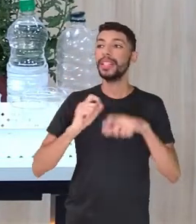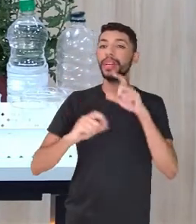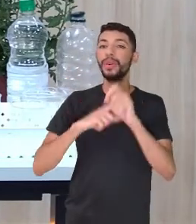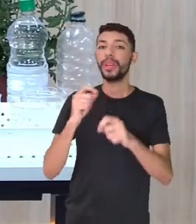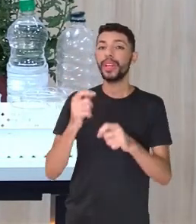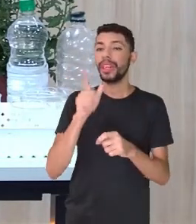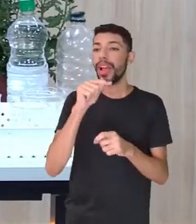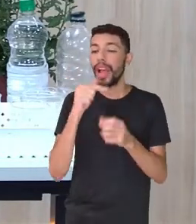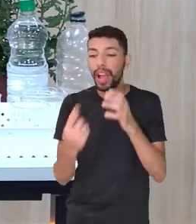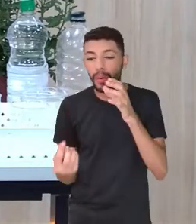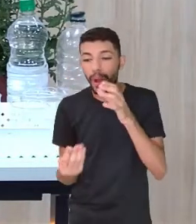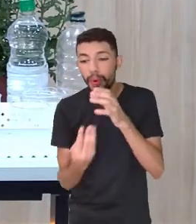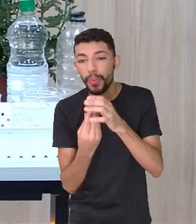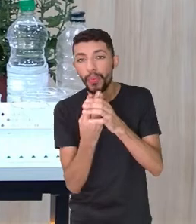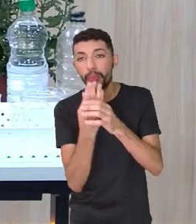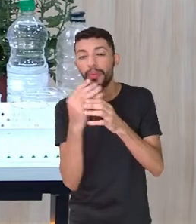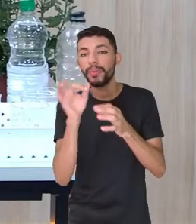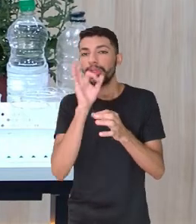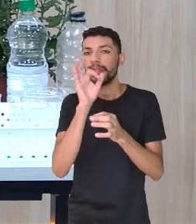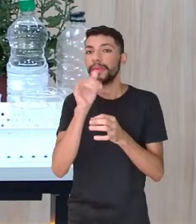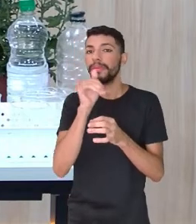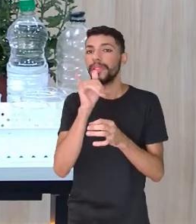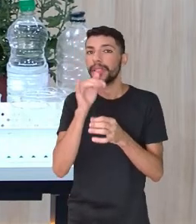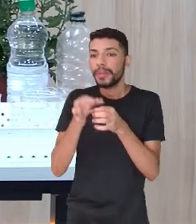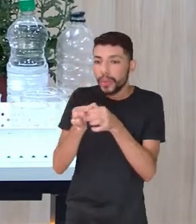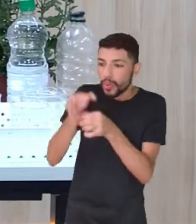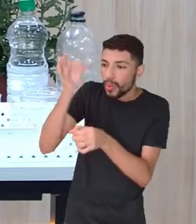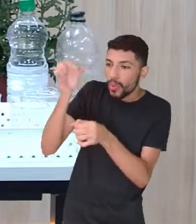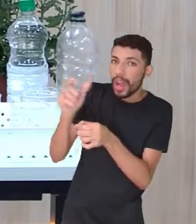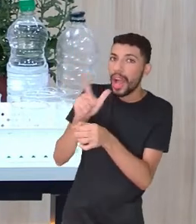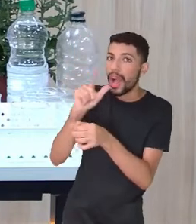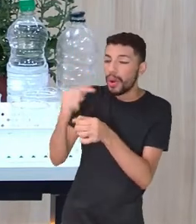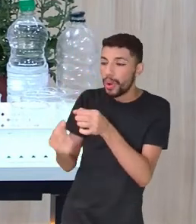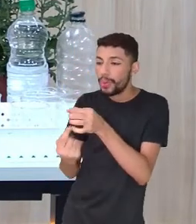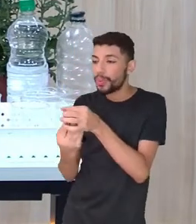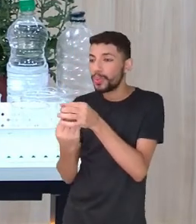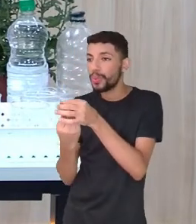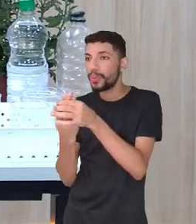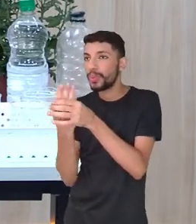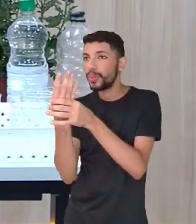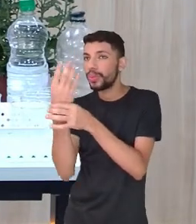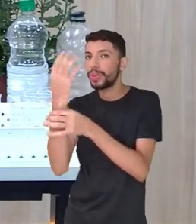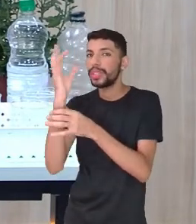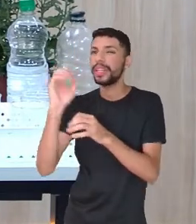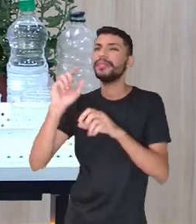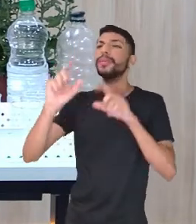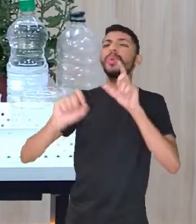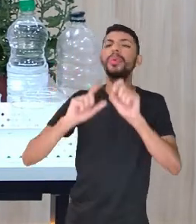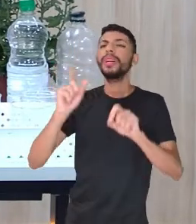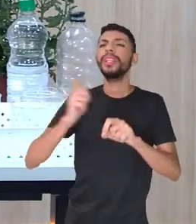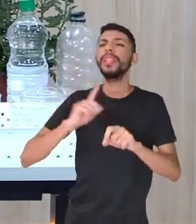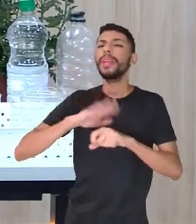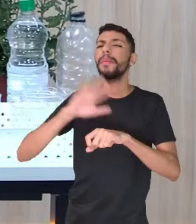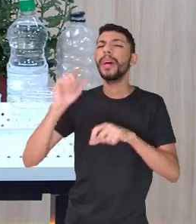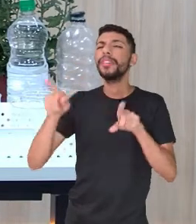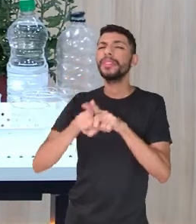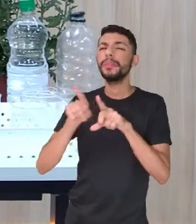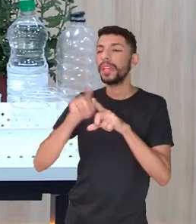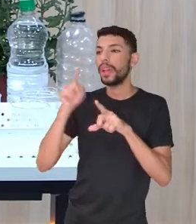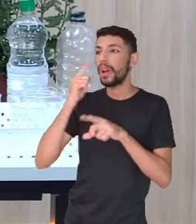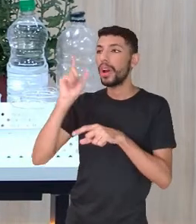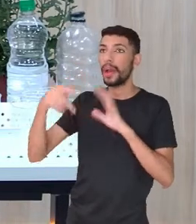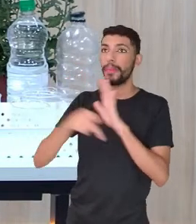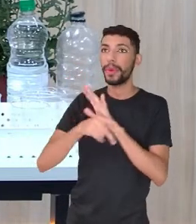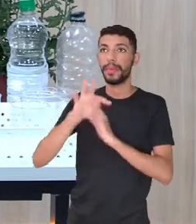vasinhos, nesses pequenos tubinhos, ok? E o que é que nós temos mais? A tensão superficial. Quero ver agora, eu